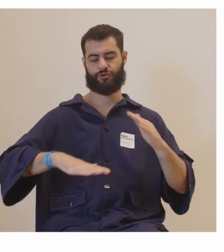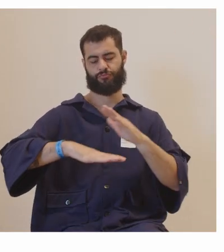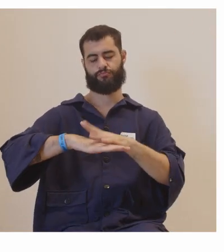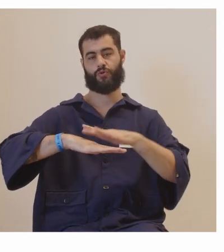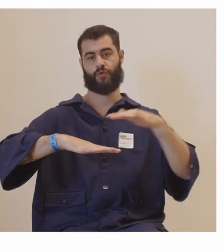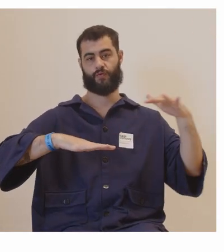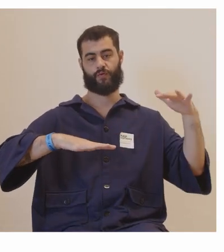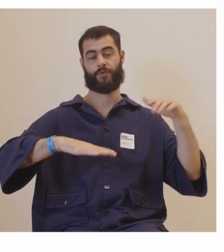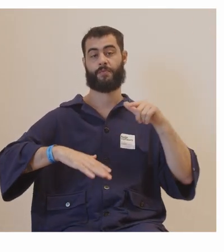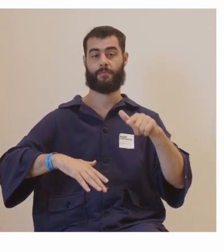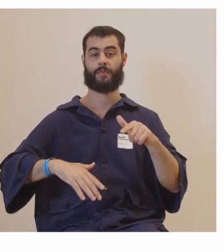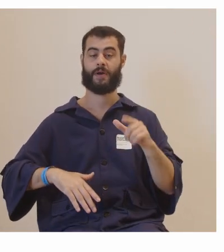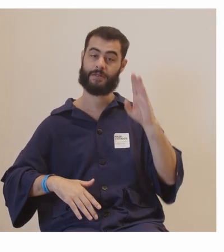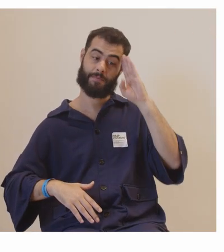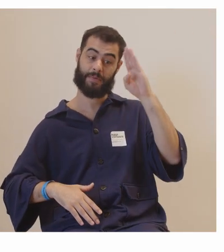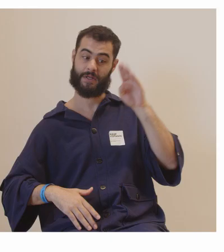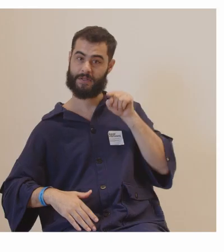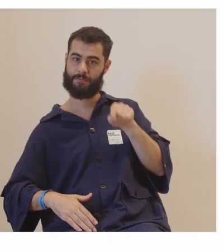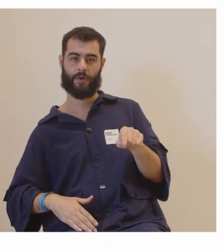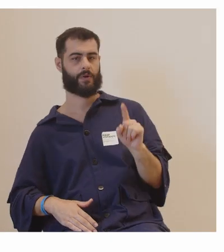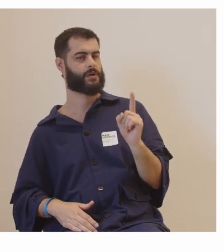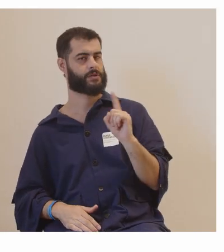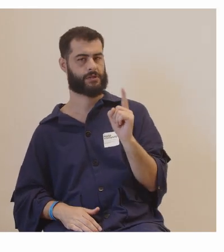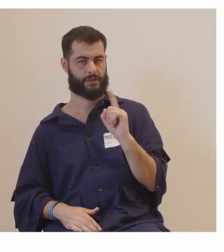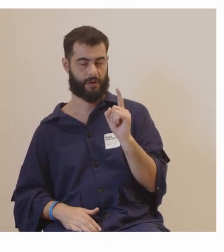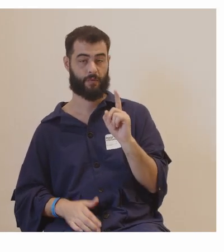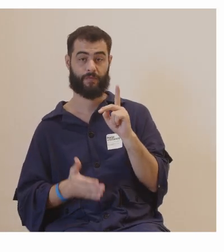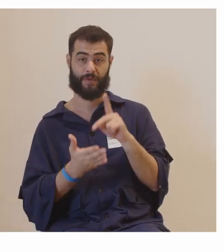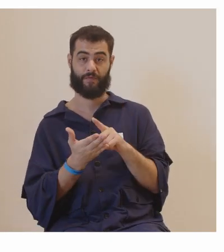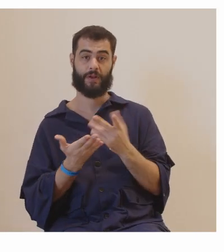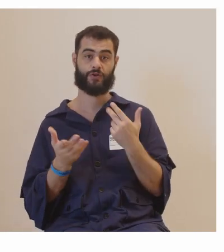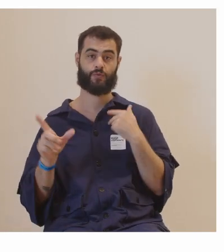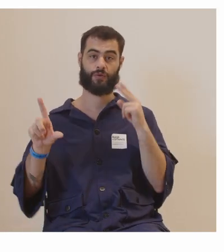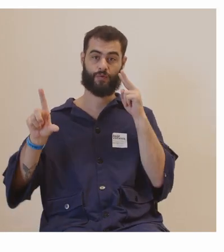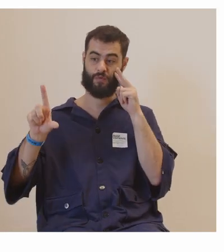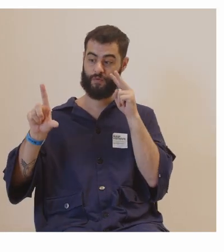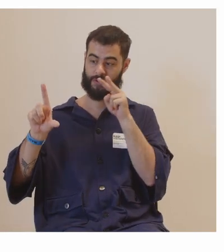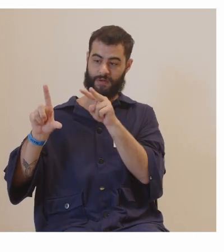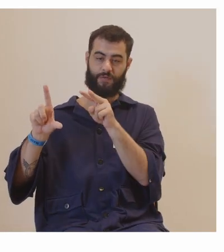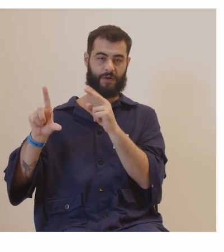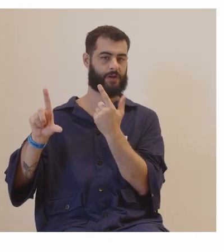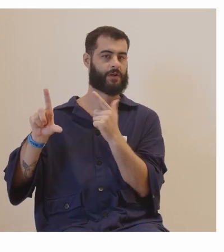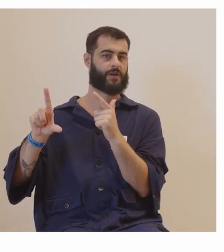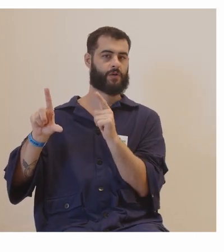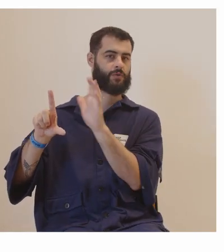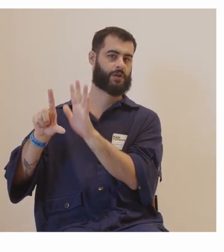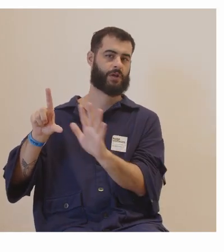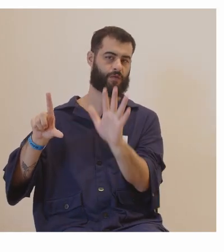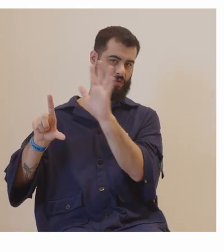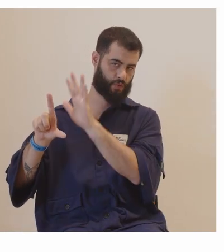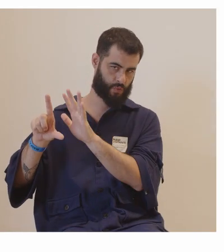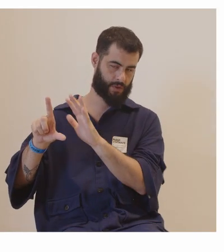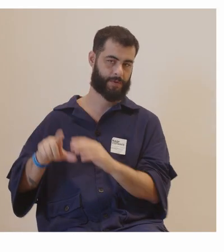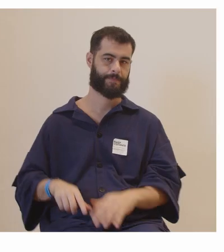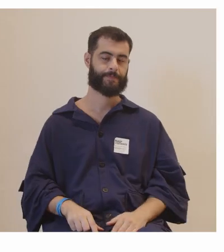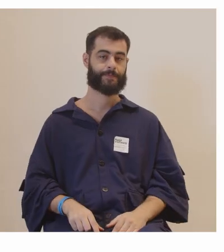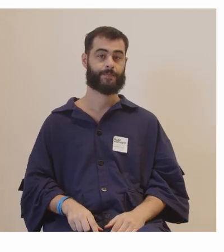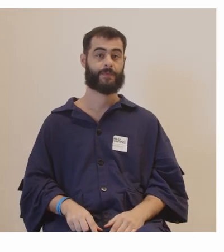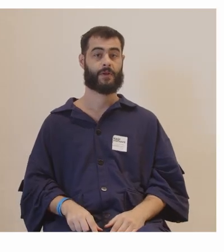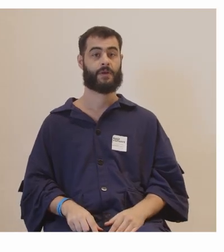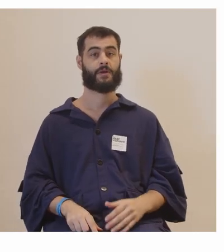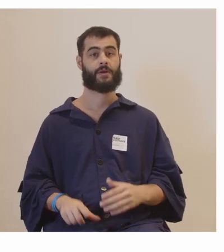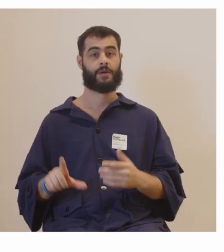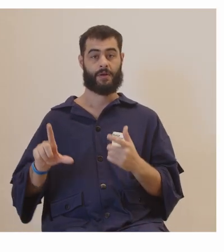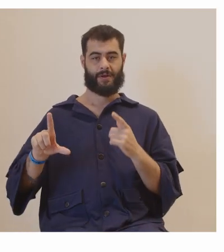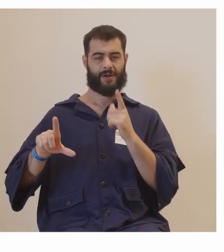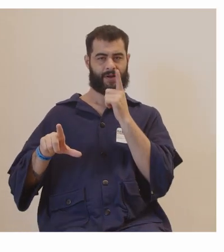aqui, ou seja, o drama não está nas figuras. O que acontece na tela não está nas figuras. No primeiro plano do quadro, que é inteiramente de